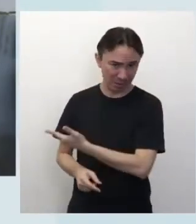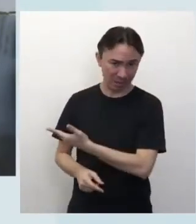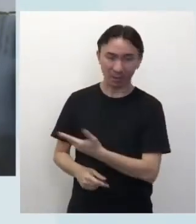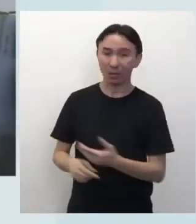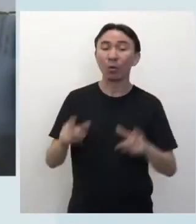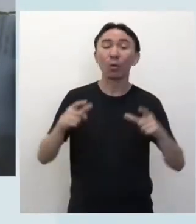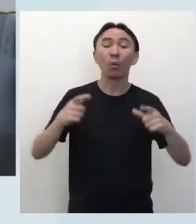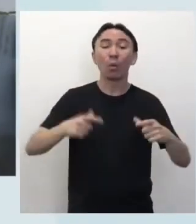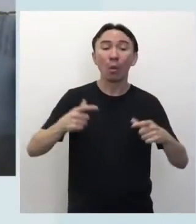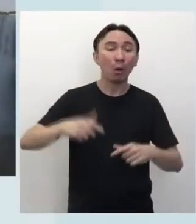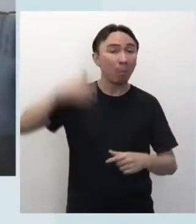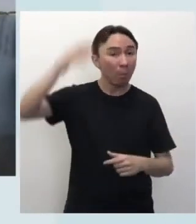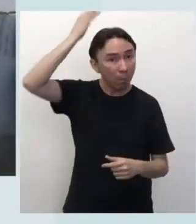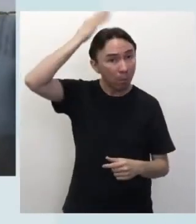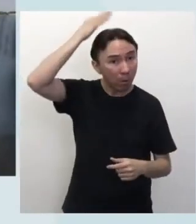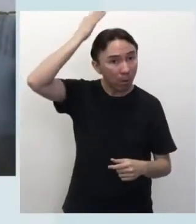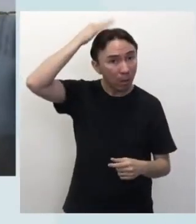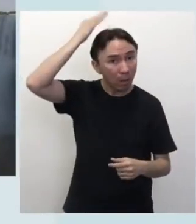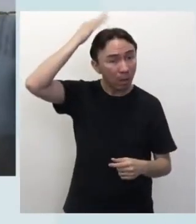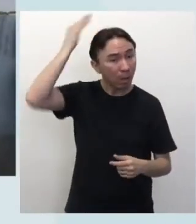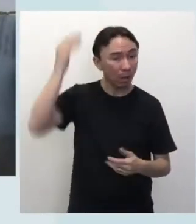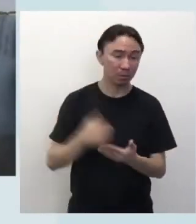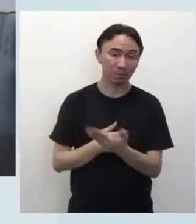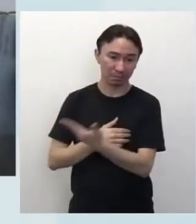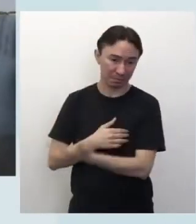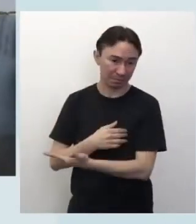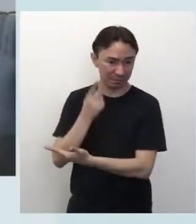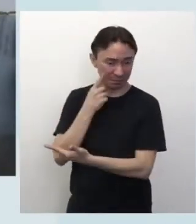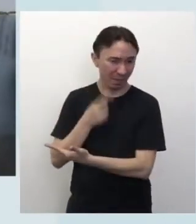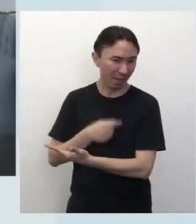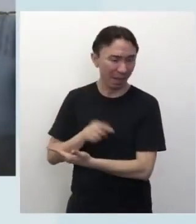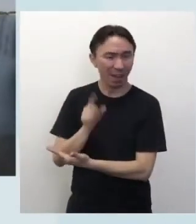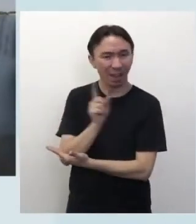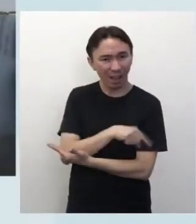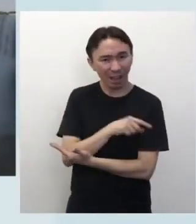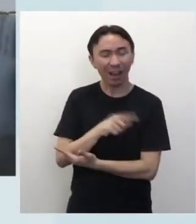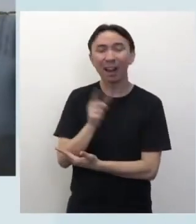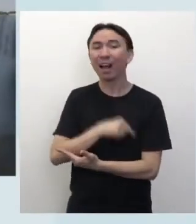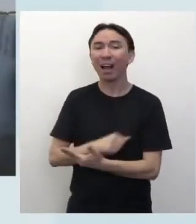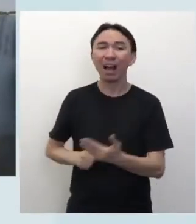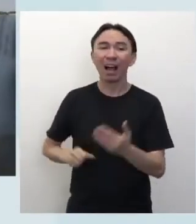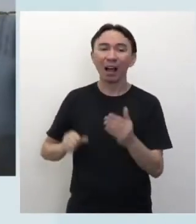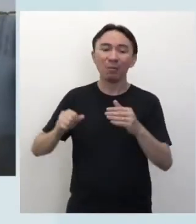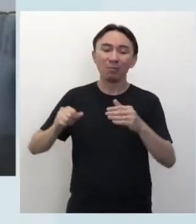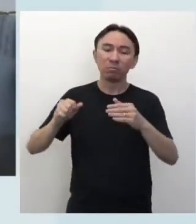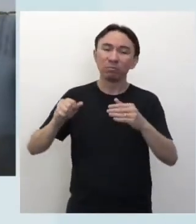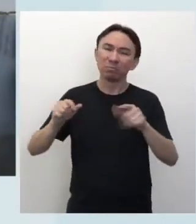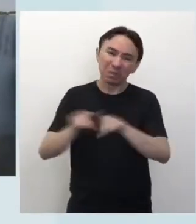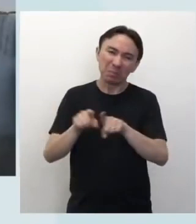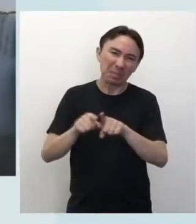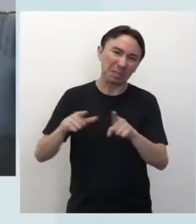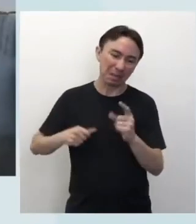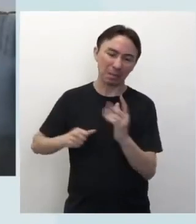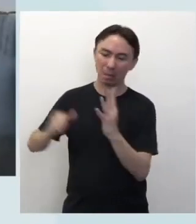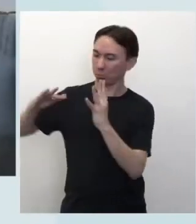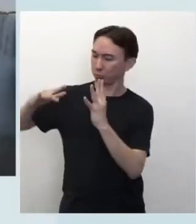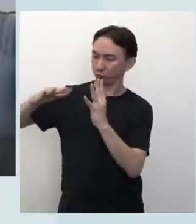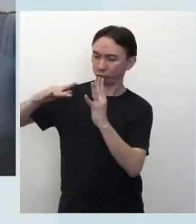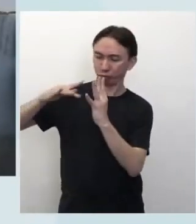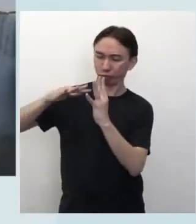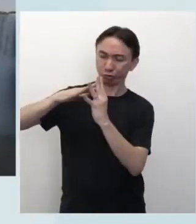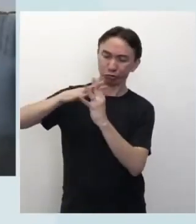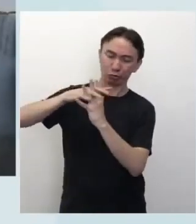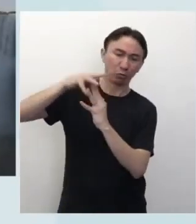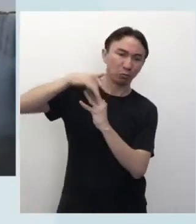Então, logicamente, né, para quem conhece, né, a hidrelétrica de Itaipu foi construída nessa região, né, tirou aí, né,